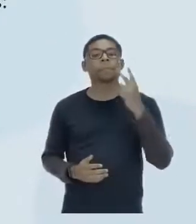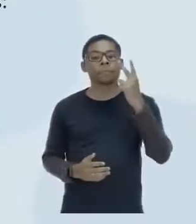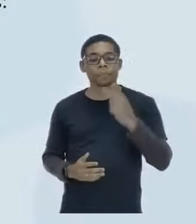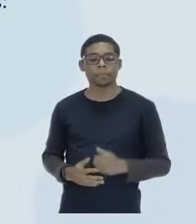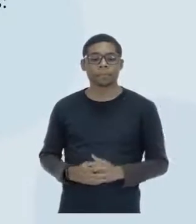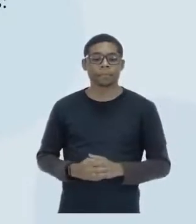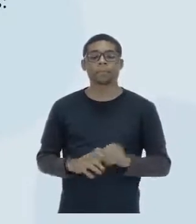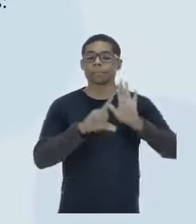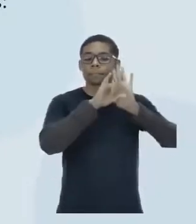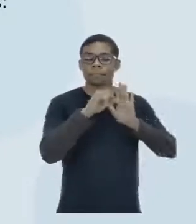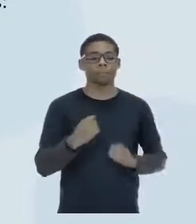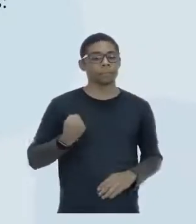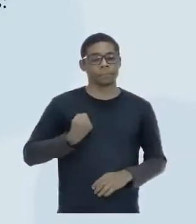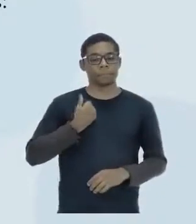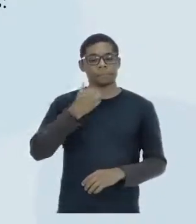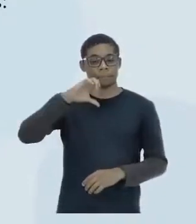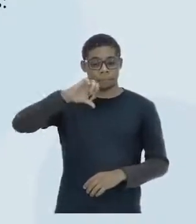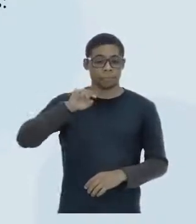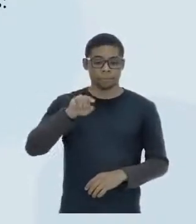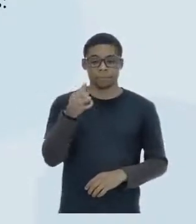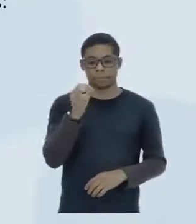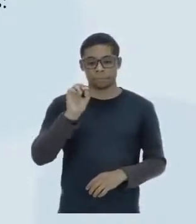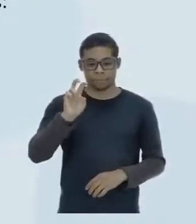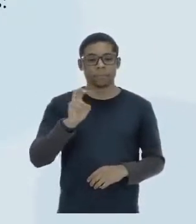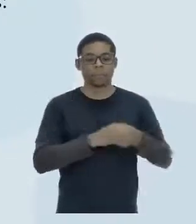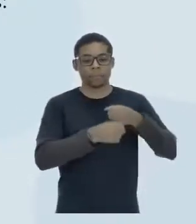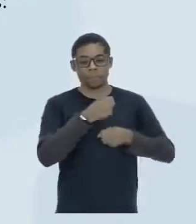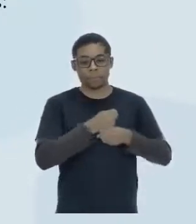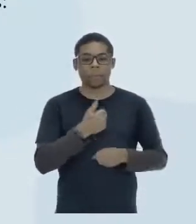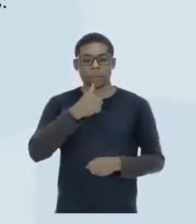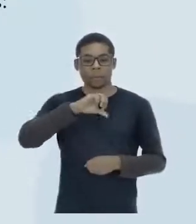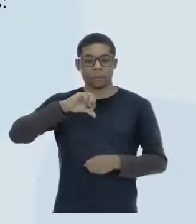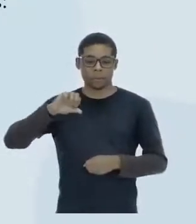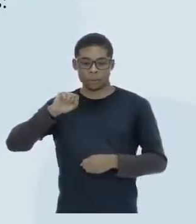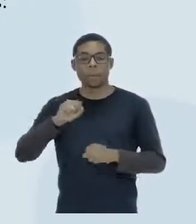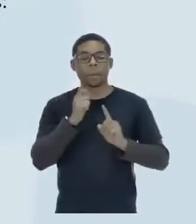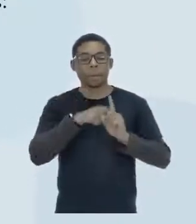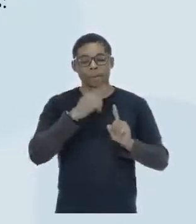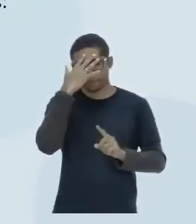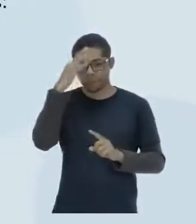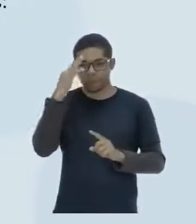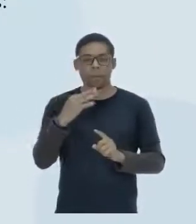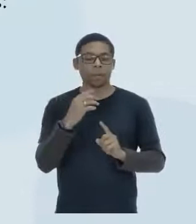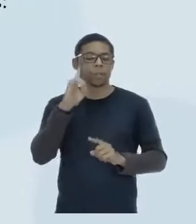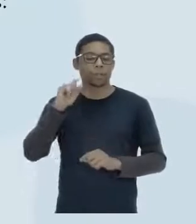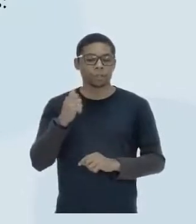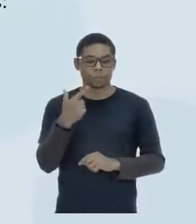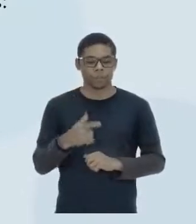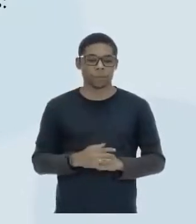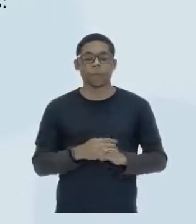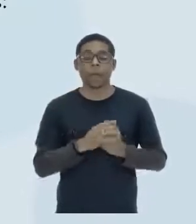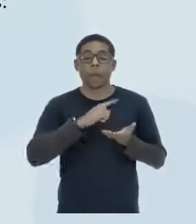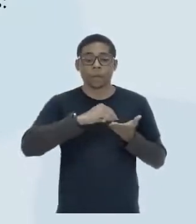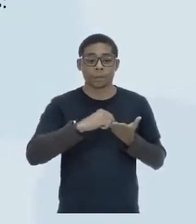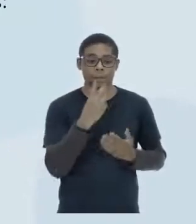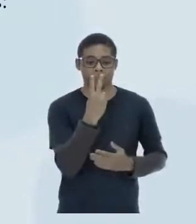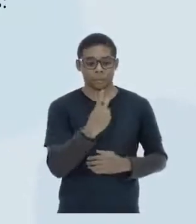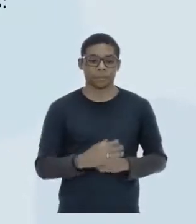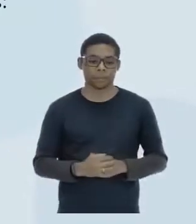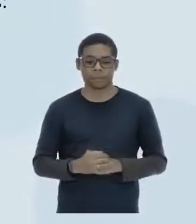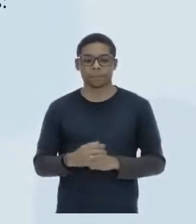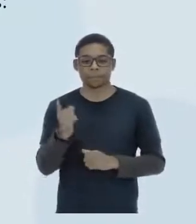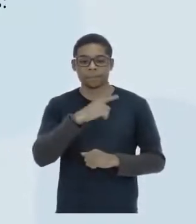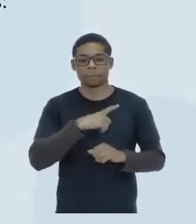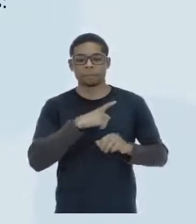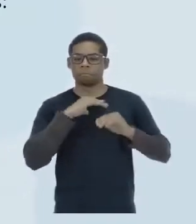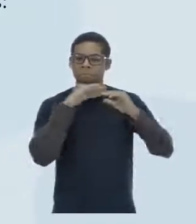2. Lei número 9.605, de 12 de fevereiro de 1998. Artigo 32. Praticar ato